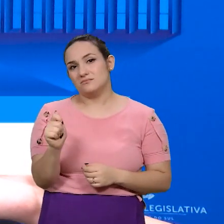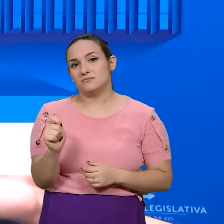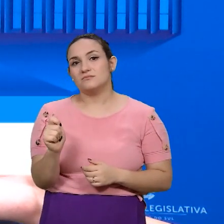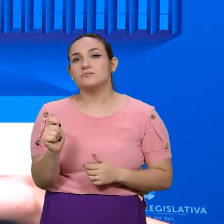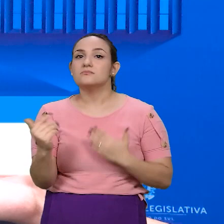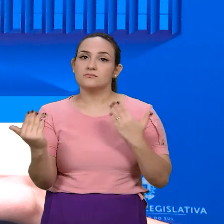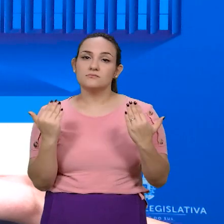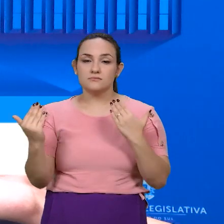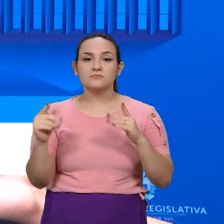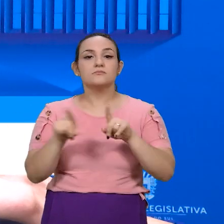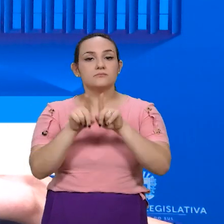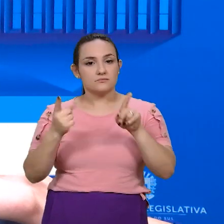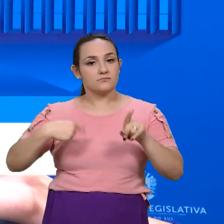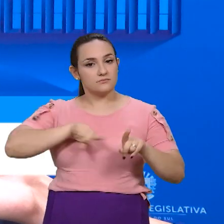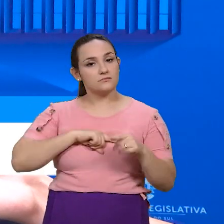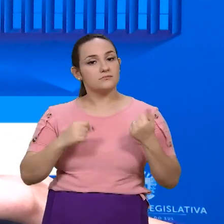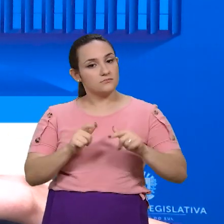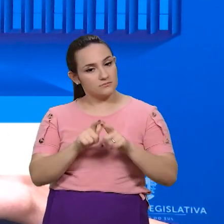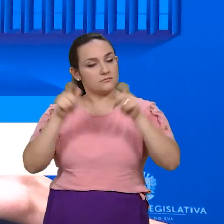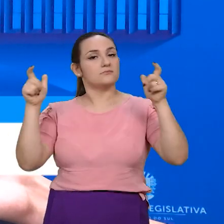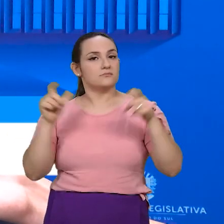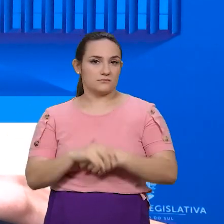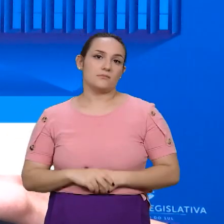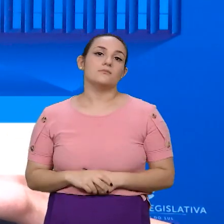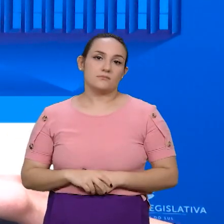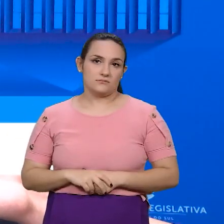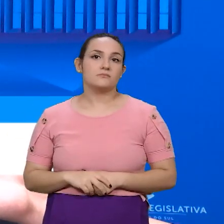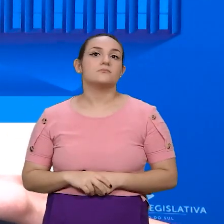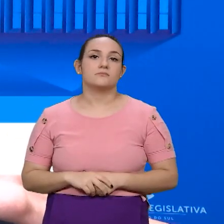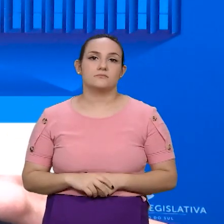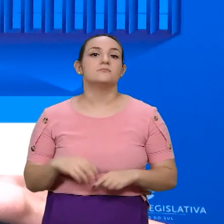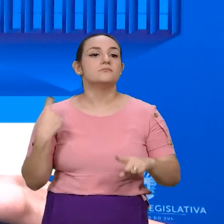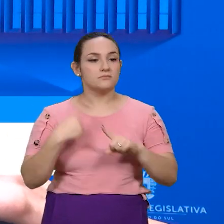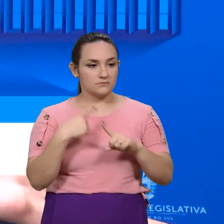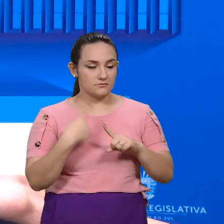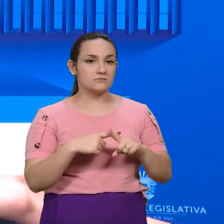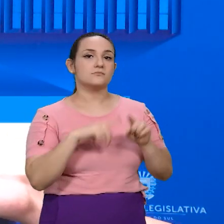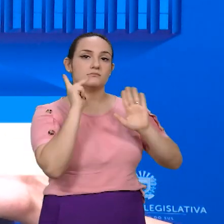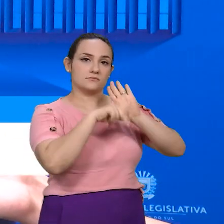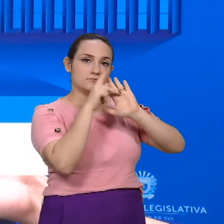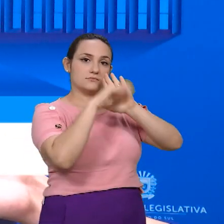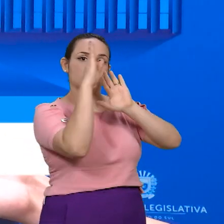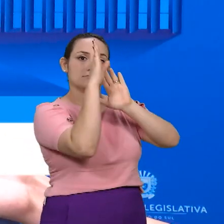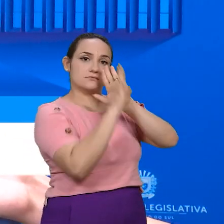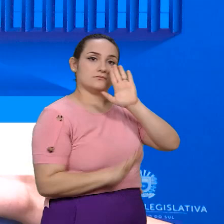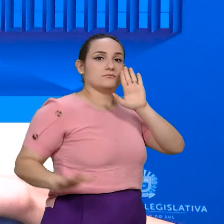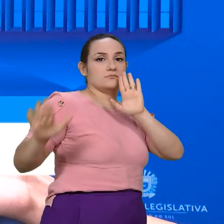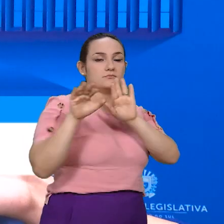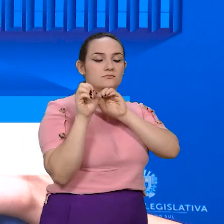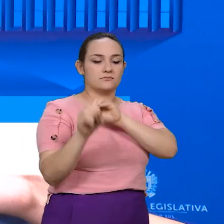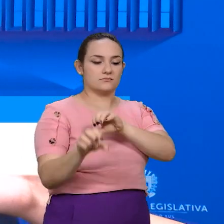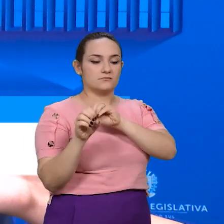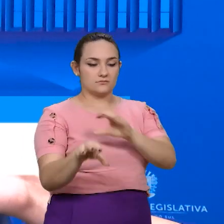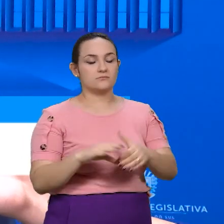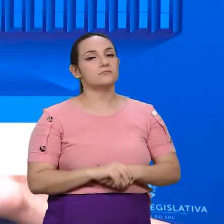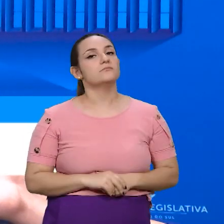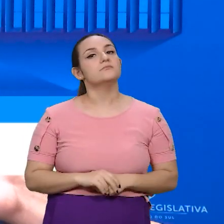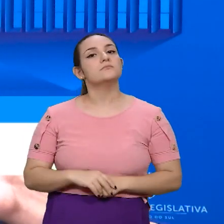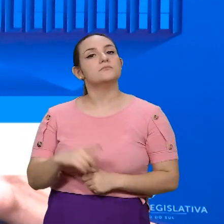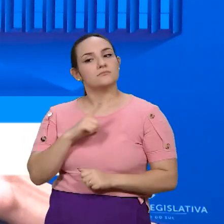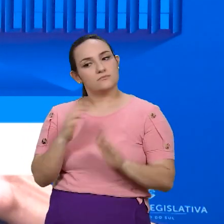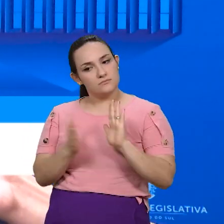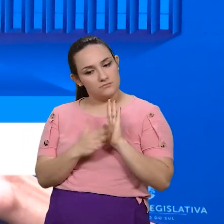muito restrito, né? Nós precisamos ampliar, inclusive o Plano Nacional de Educação prevê essa